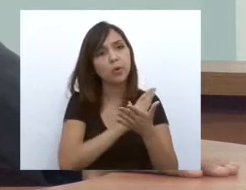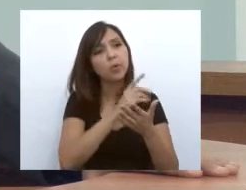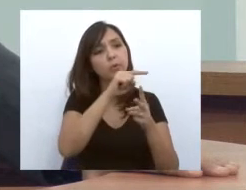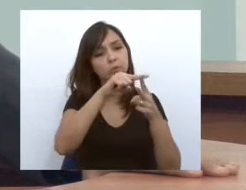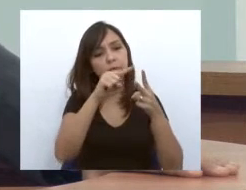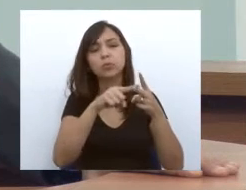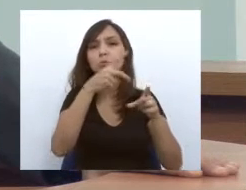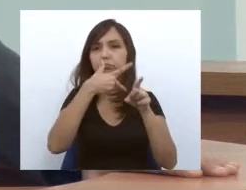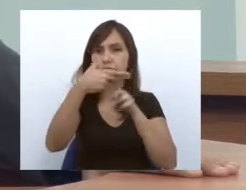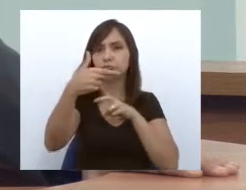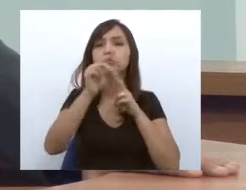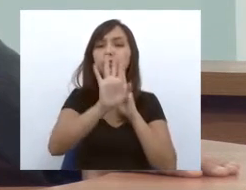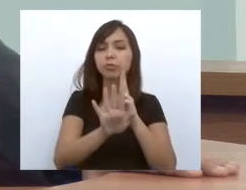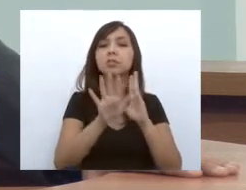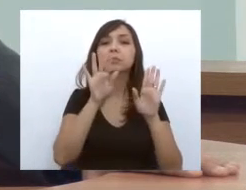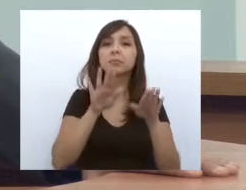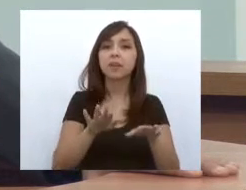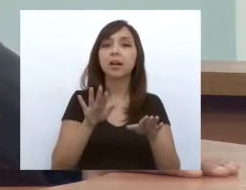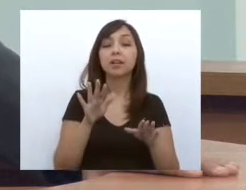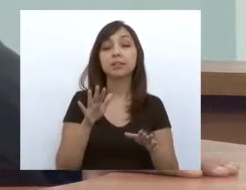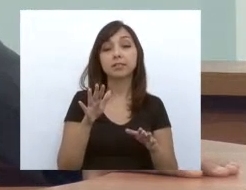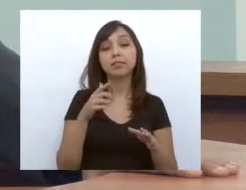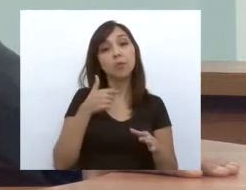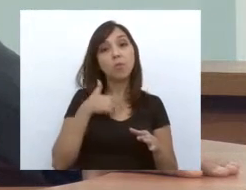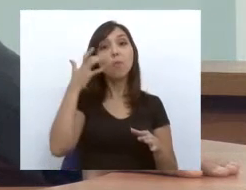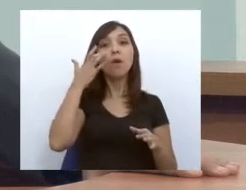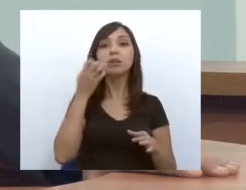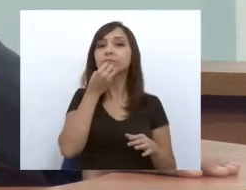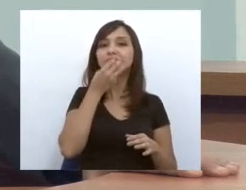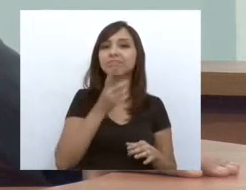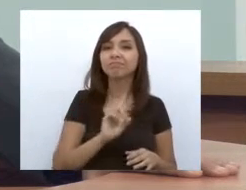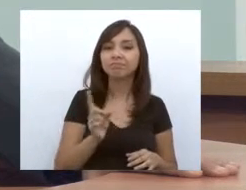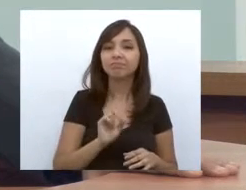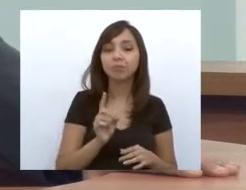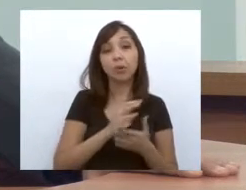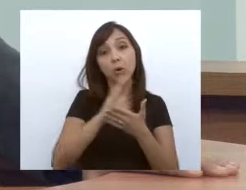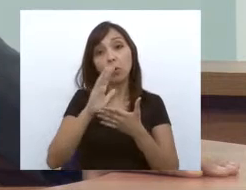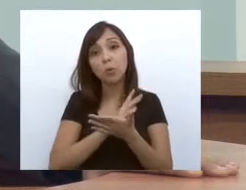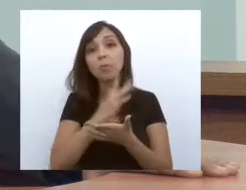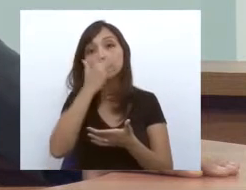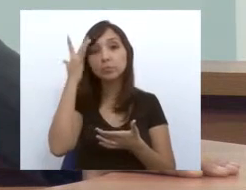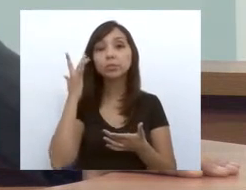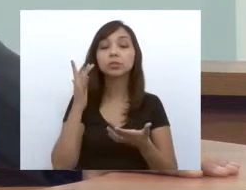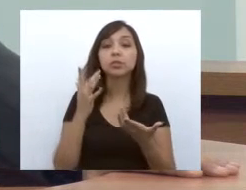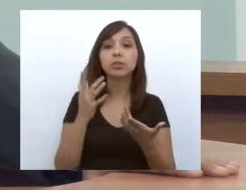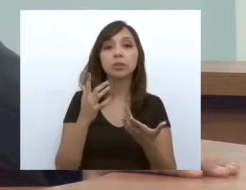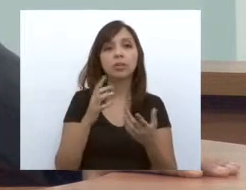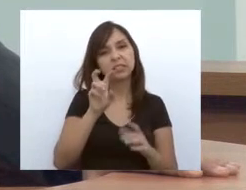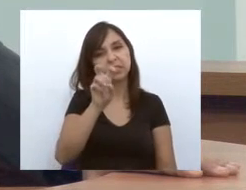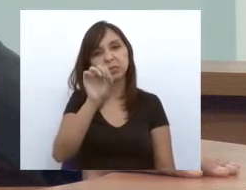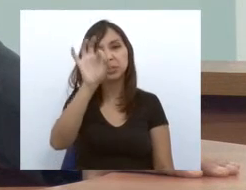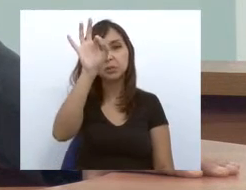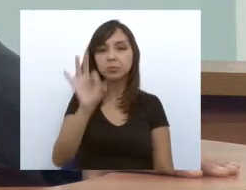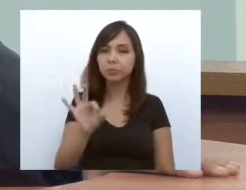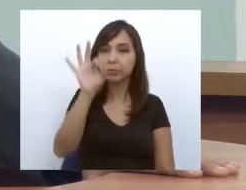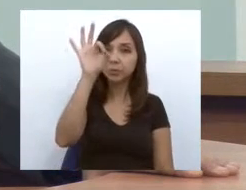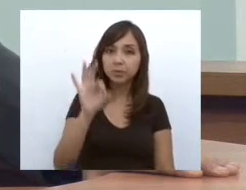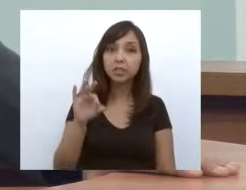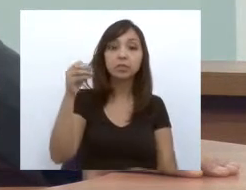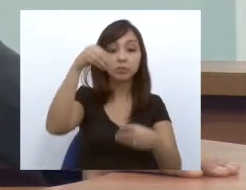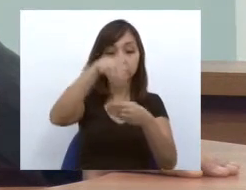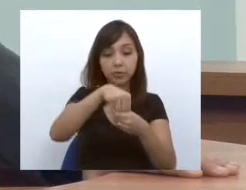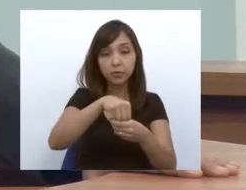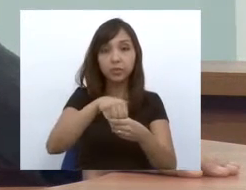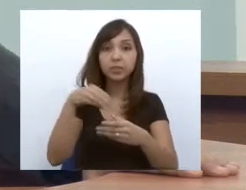aclamados vencedores, muitas das pessoas, seguramente aí uns 50% dos que foram